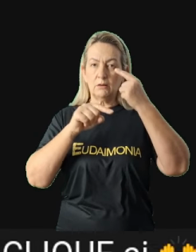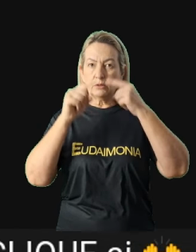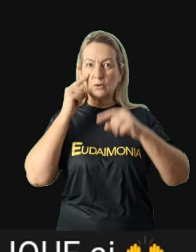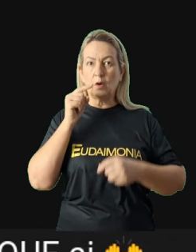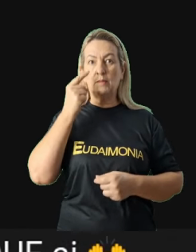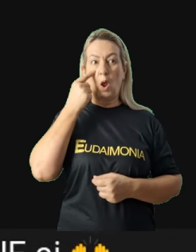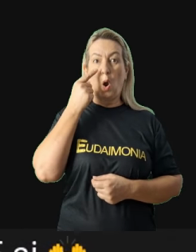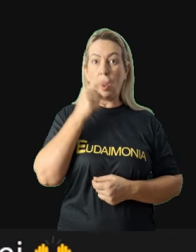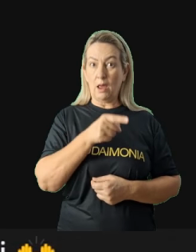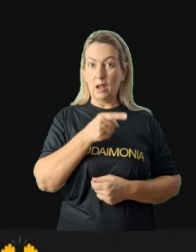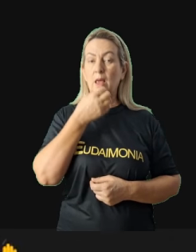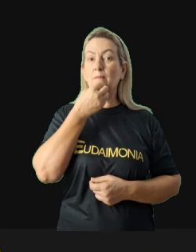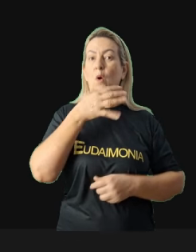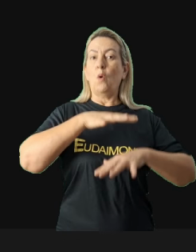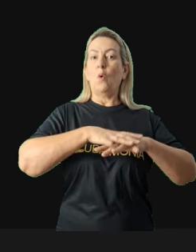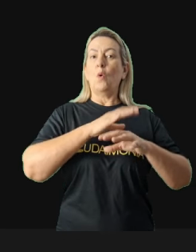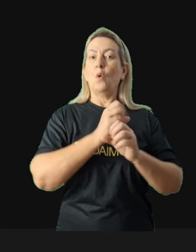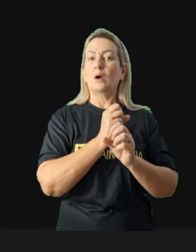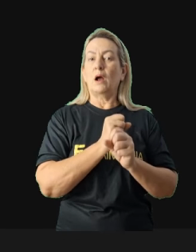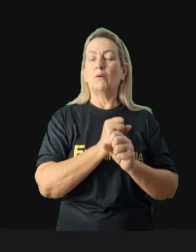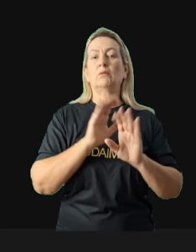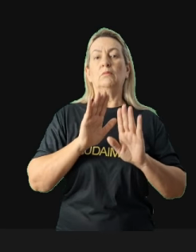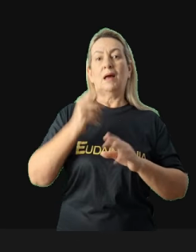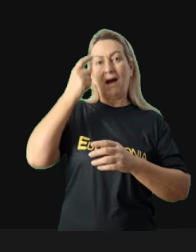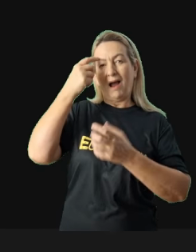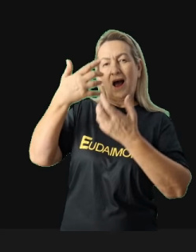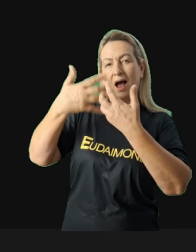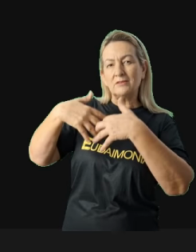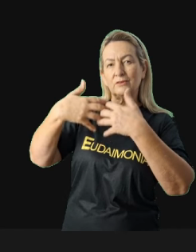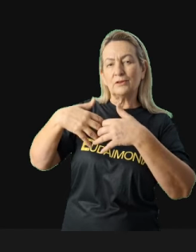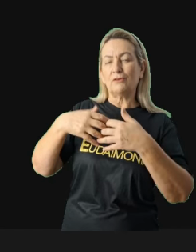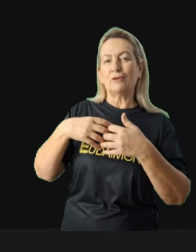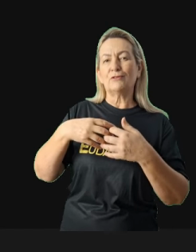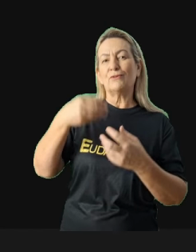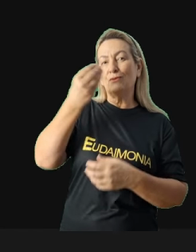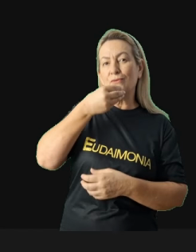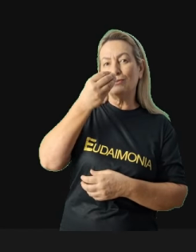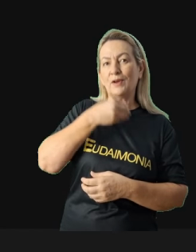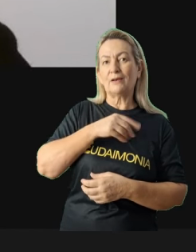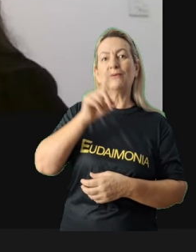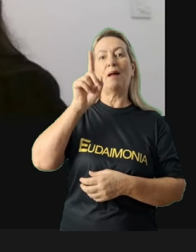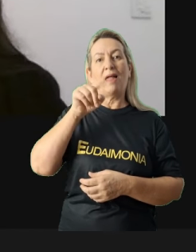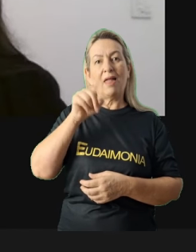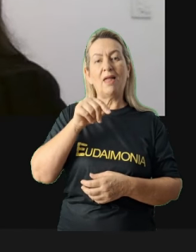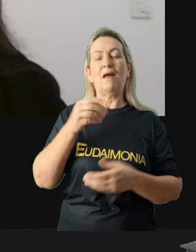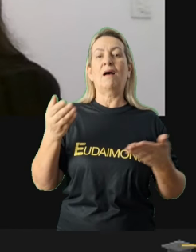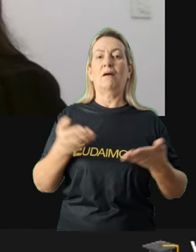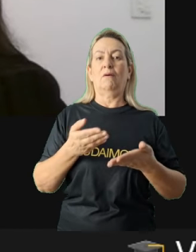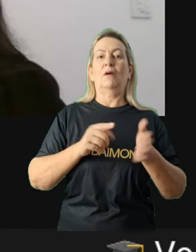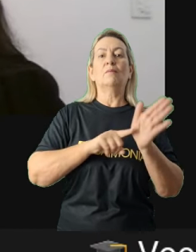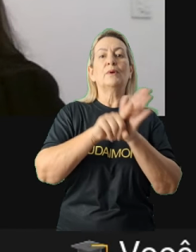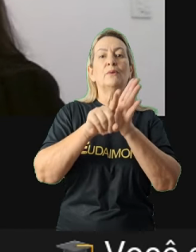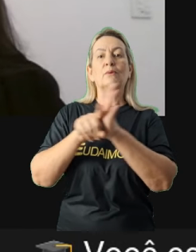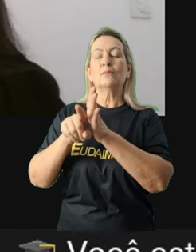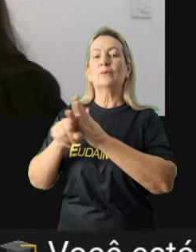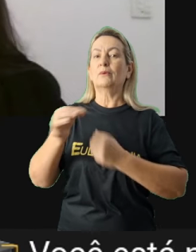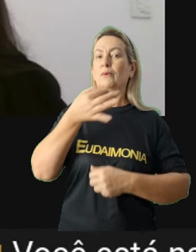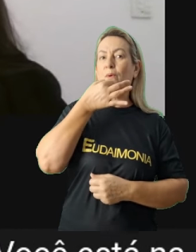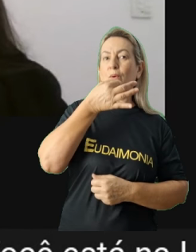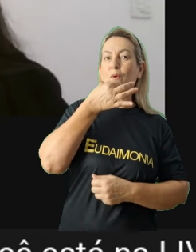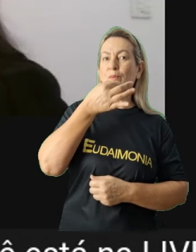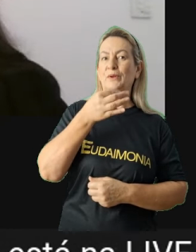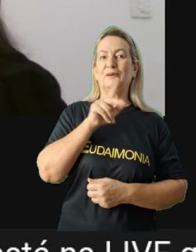raciocínio lógico ele não é bom. Então a gente, nas próximas provas, já vai trabalhar raciocínio lógico. É isso que eu estou perguntando. É isso que eu quero saber desses convidados